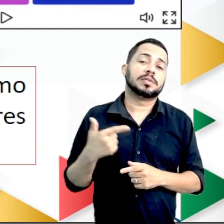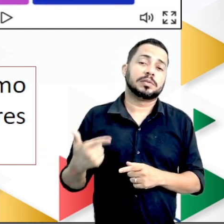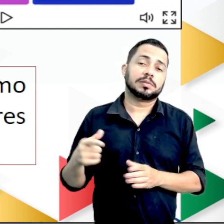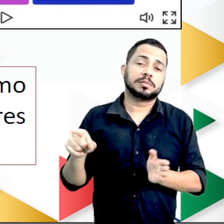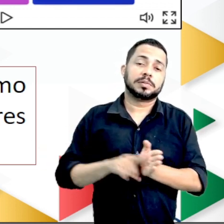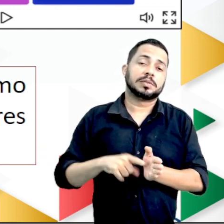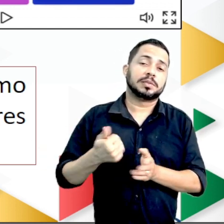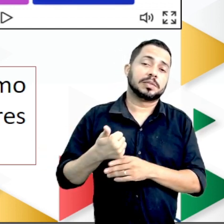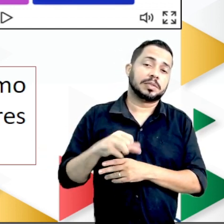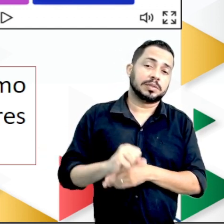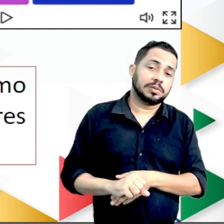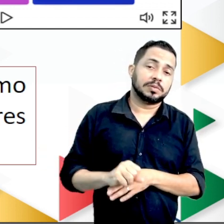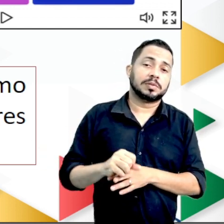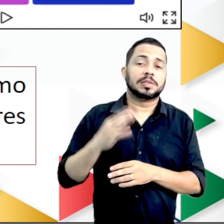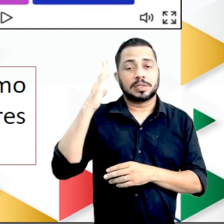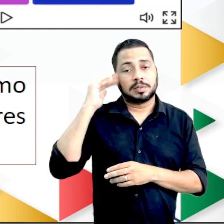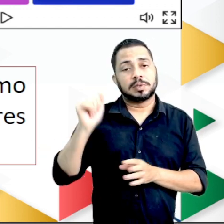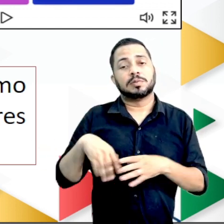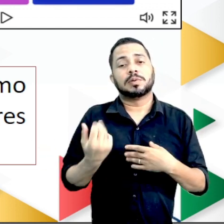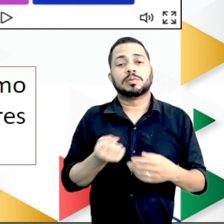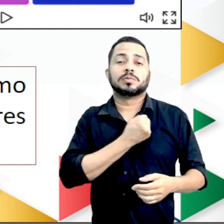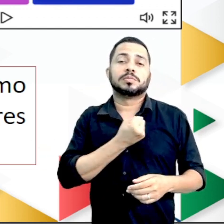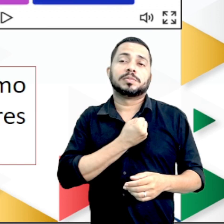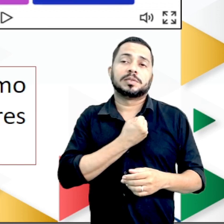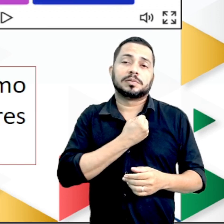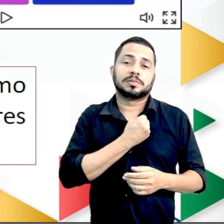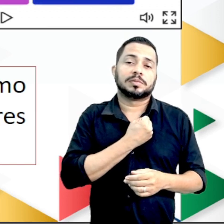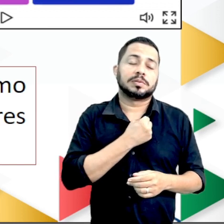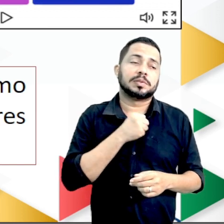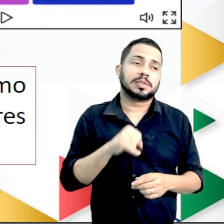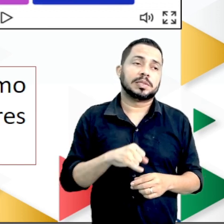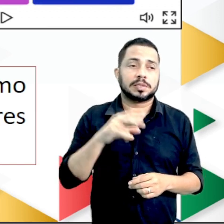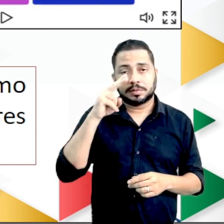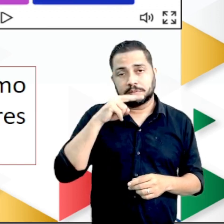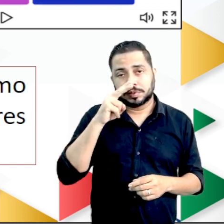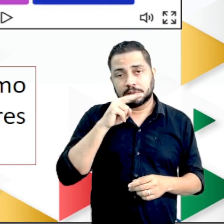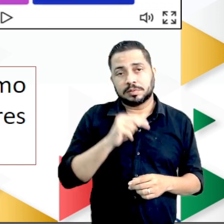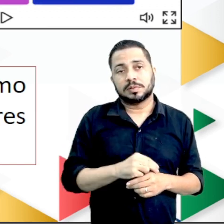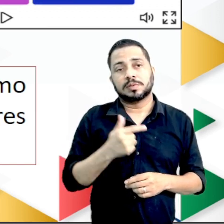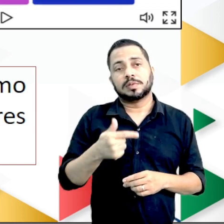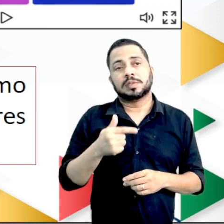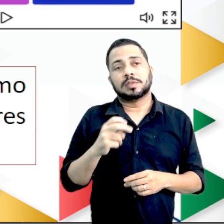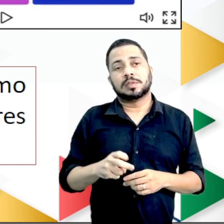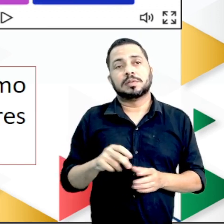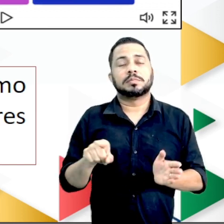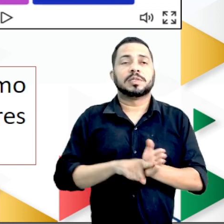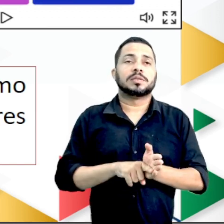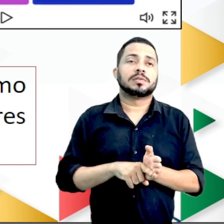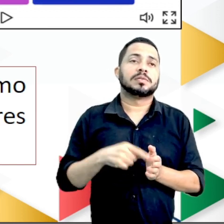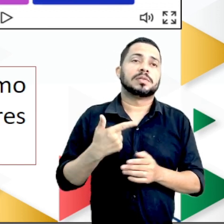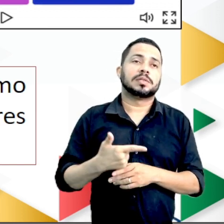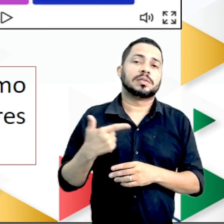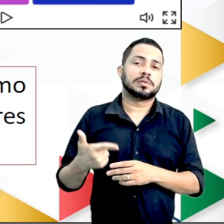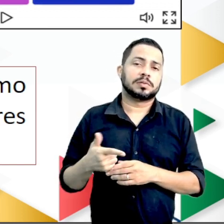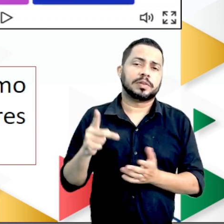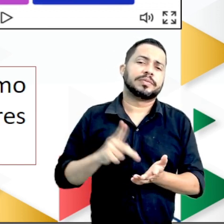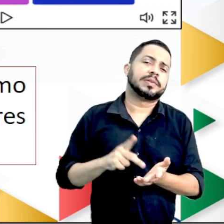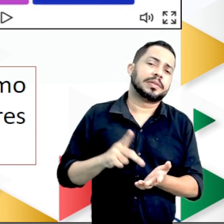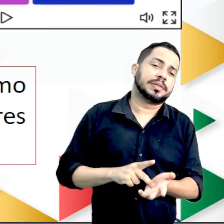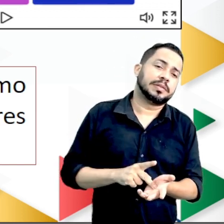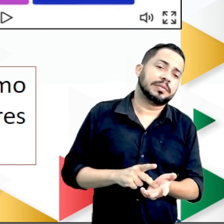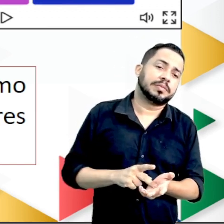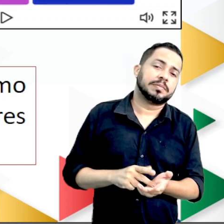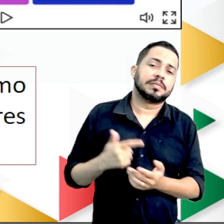menos 19 e saber qual é o número que está sendo acrescido. E se é o mesmo número com 25 menos 22. Será que é verdade? Será